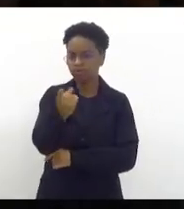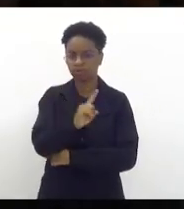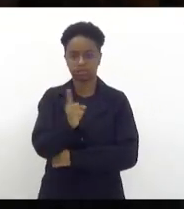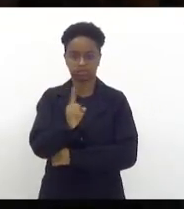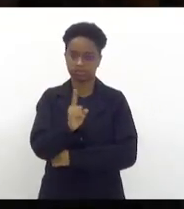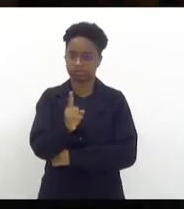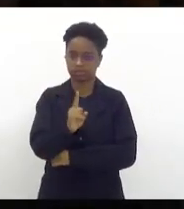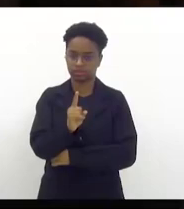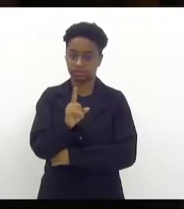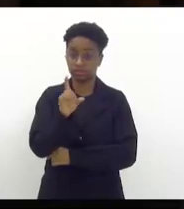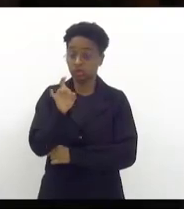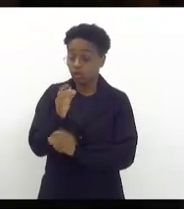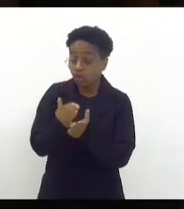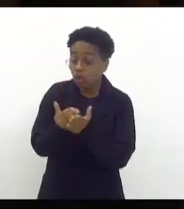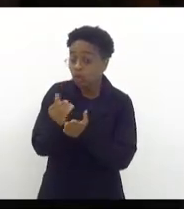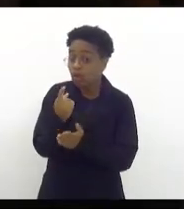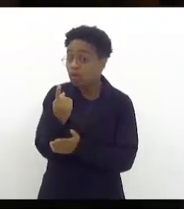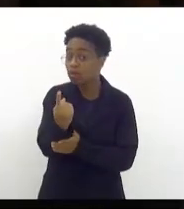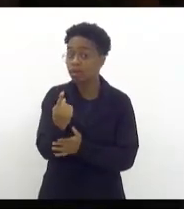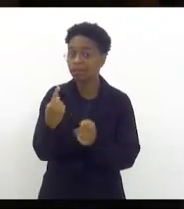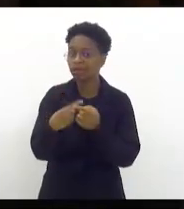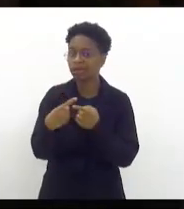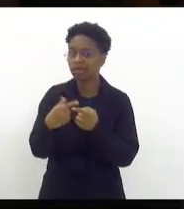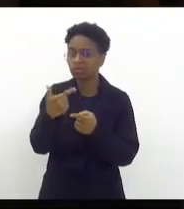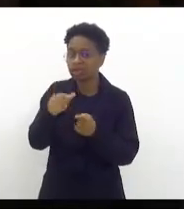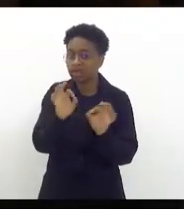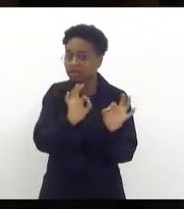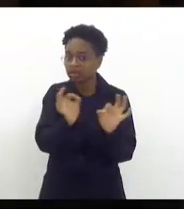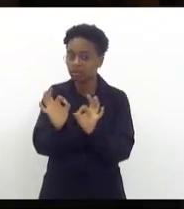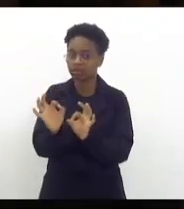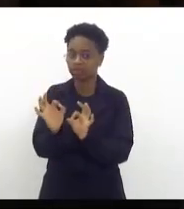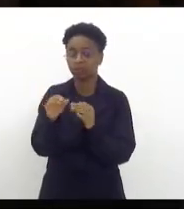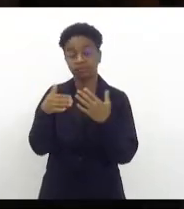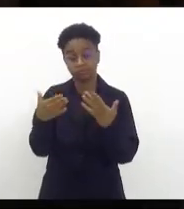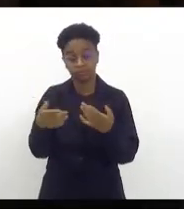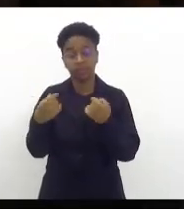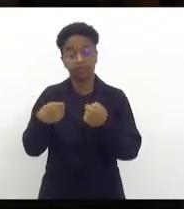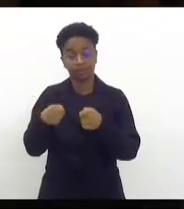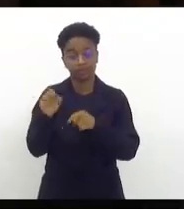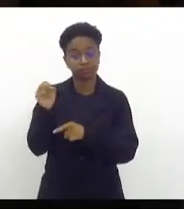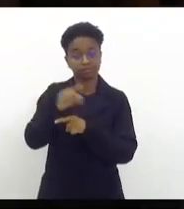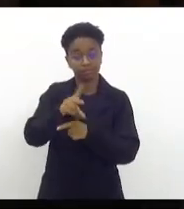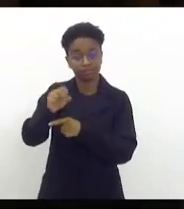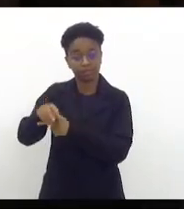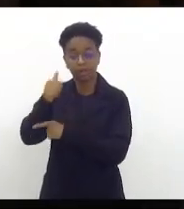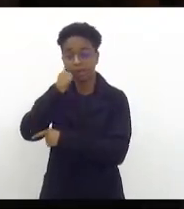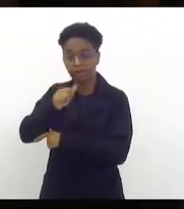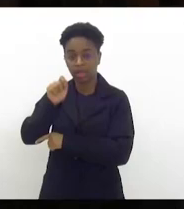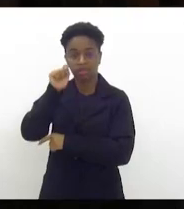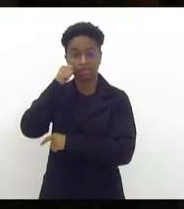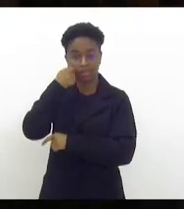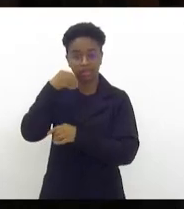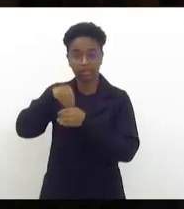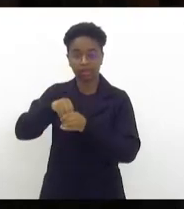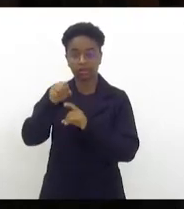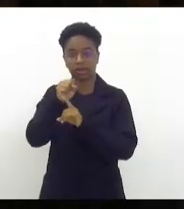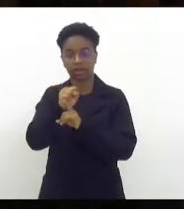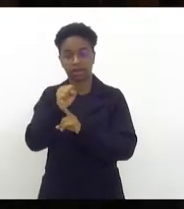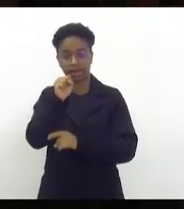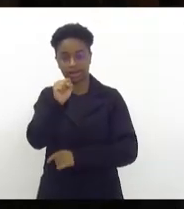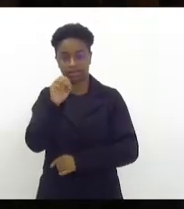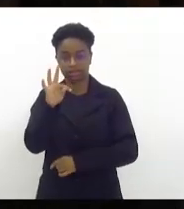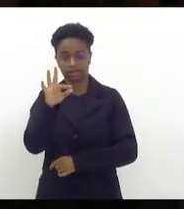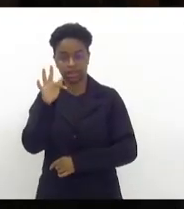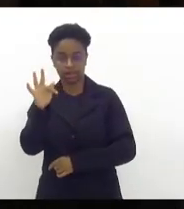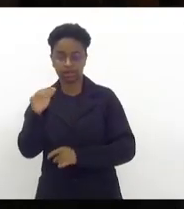para iniciar uma, porque nenhuma temos, para que tenhamos mulheres negras no STF também fazendo